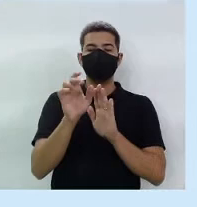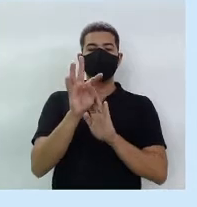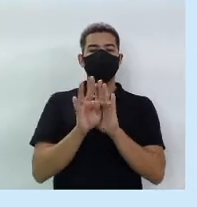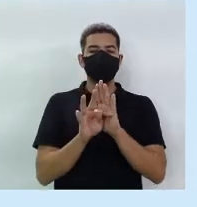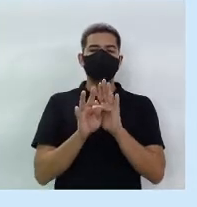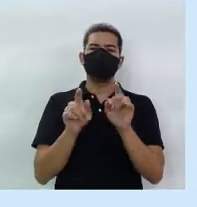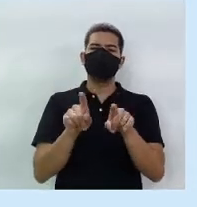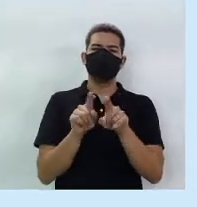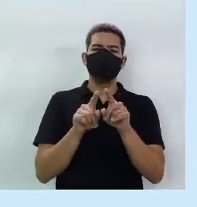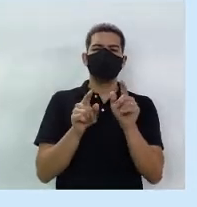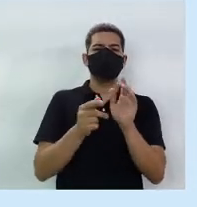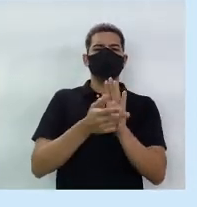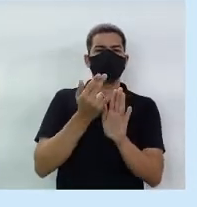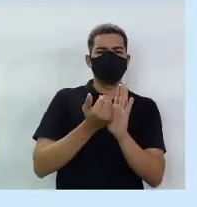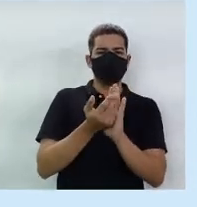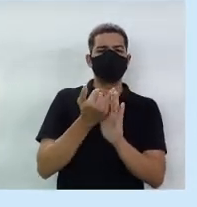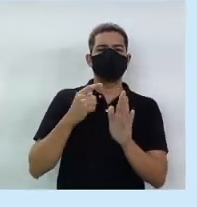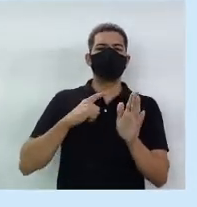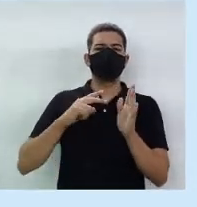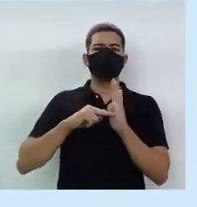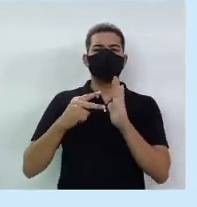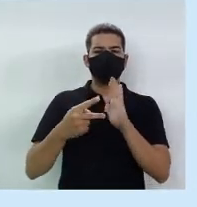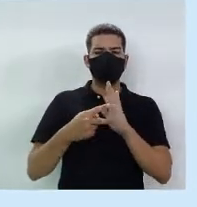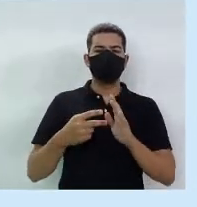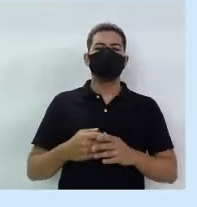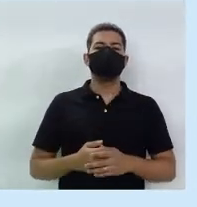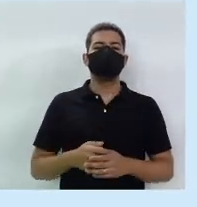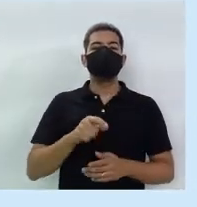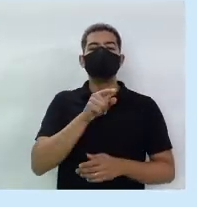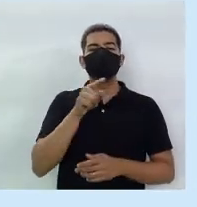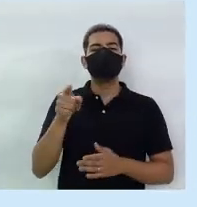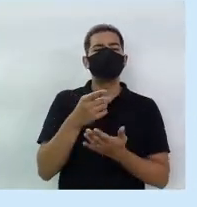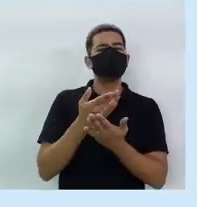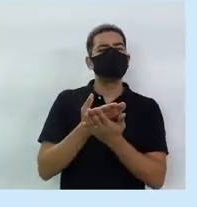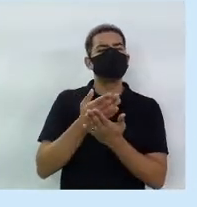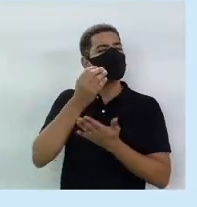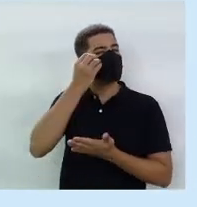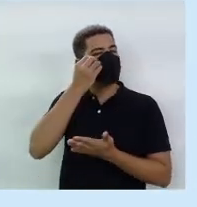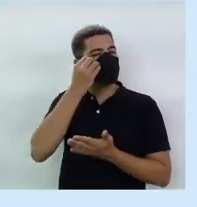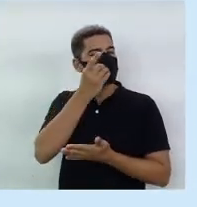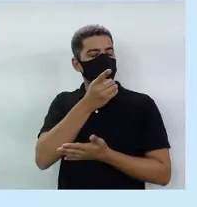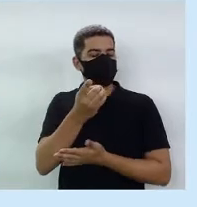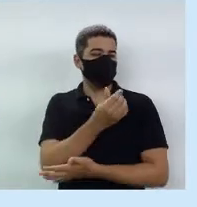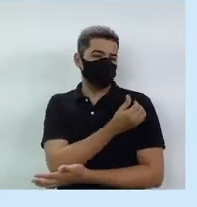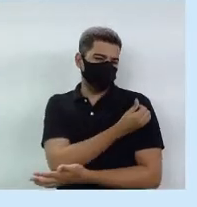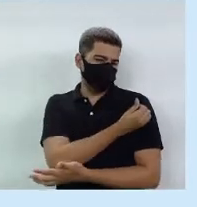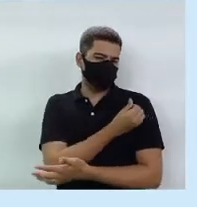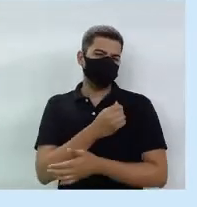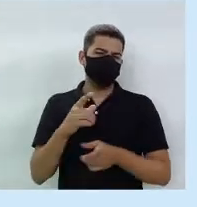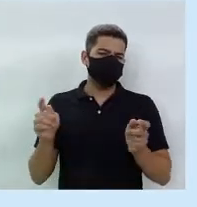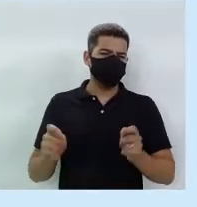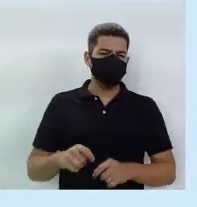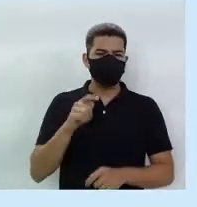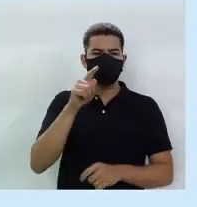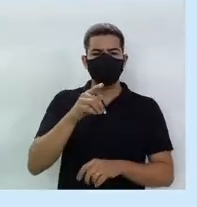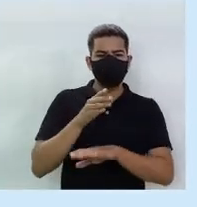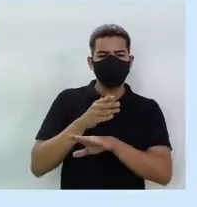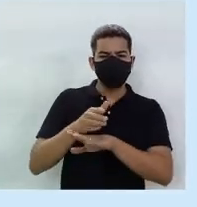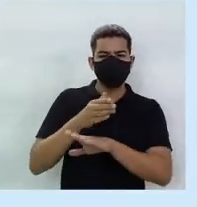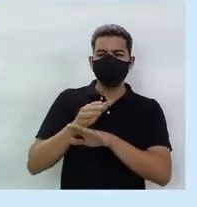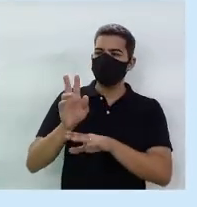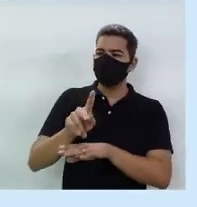formam o quê? Uma significação. Que tal você, estudante do sexto ano, estar aí animado, tentar com o